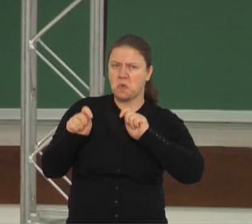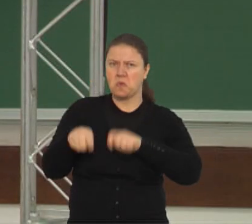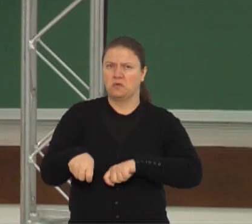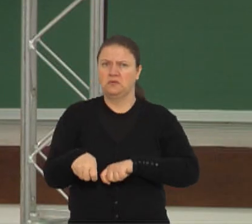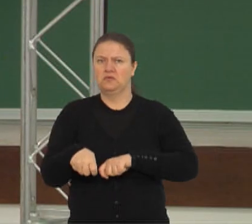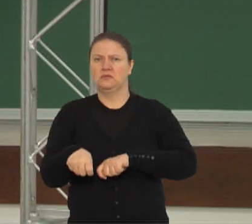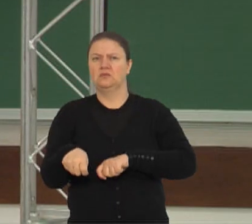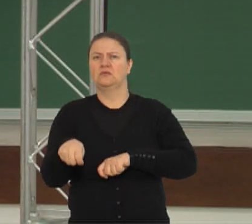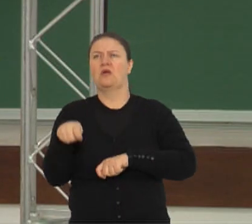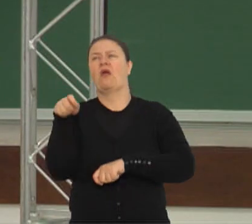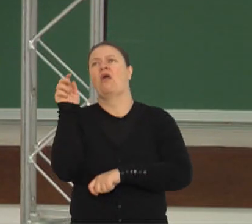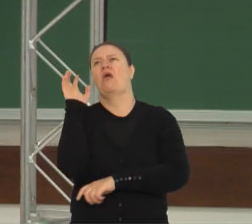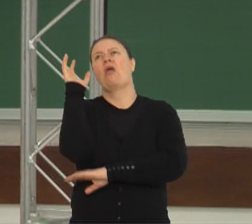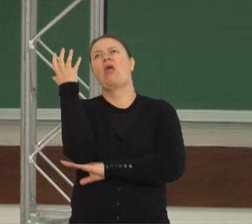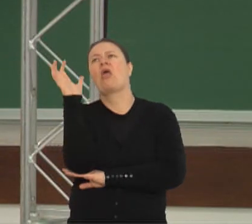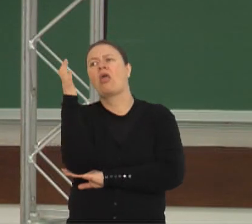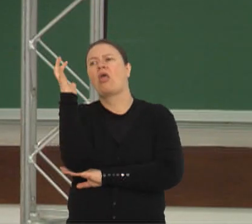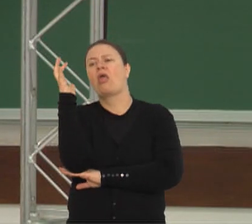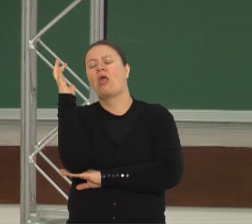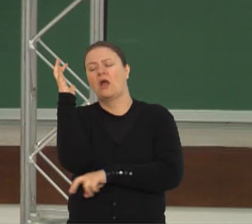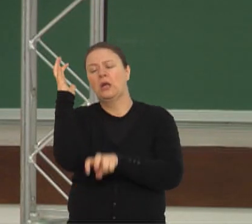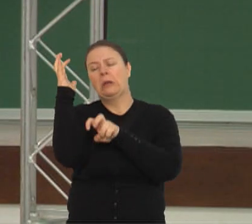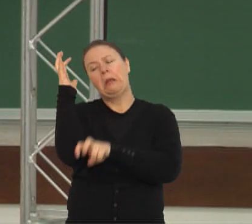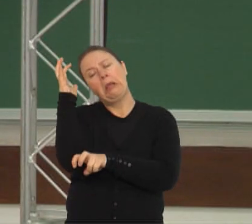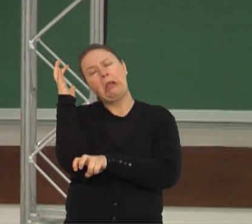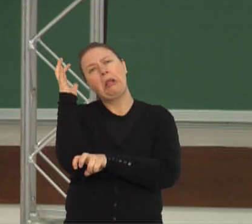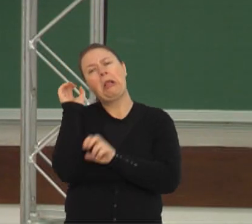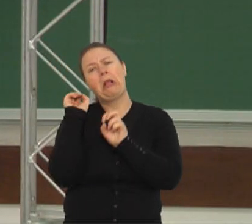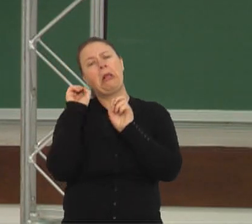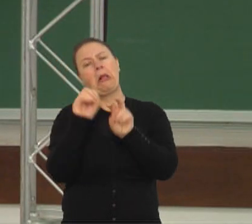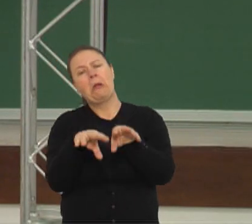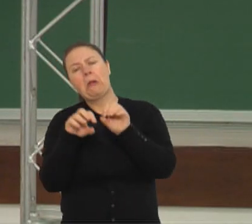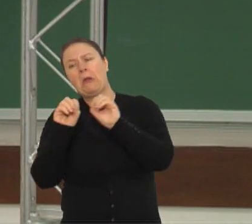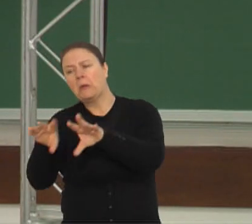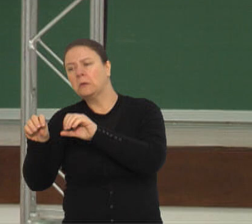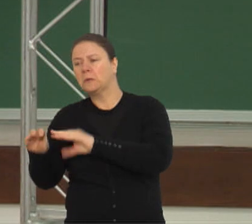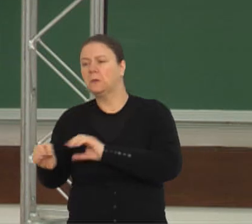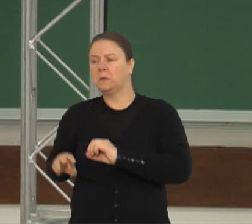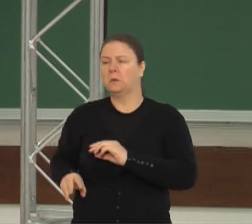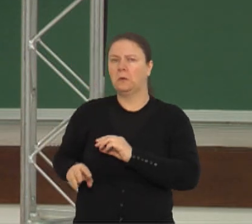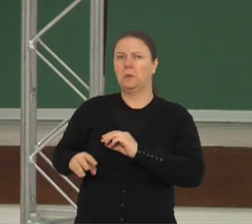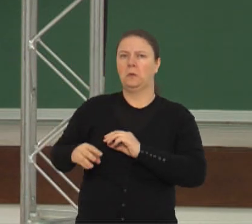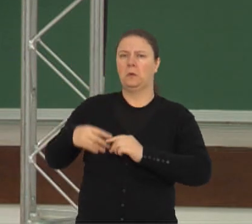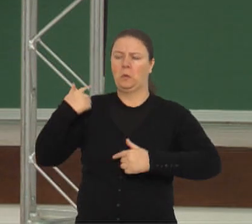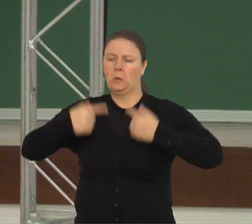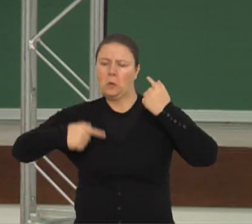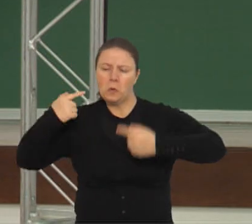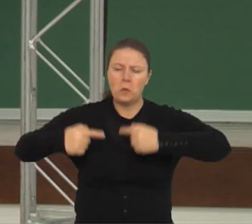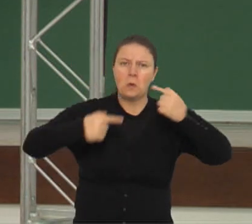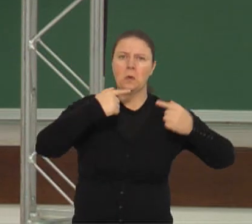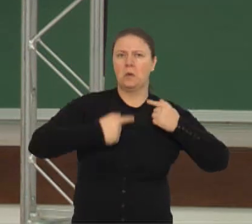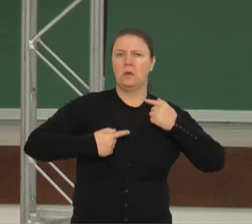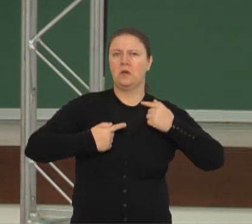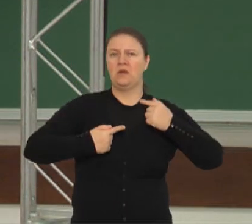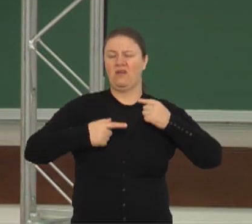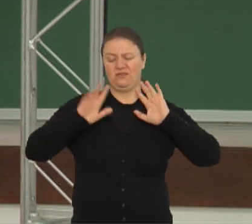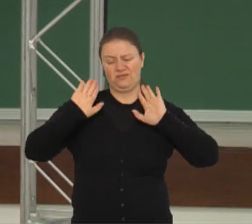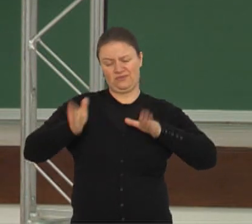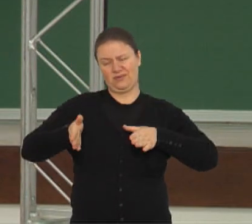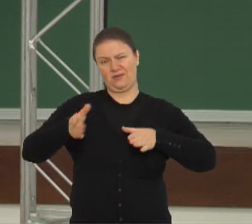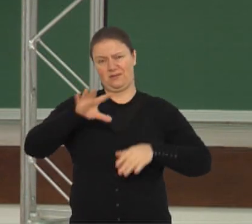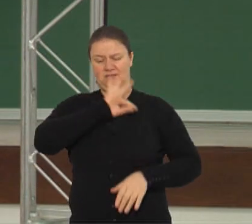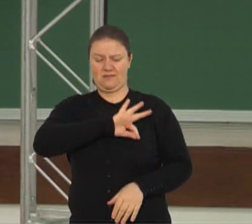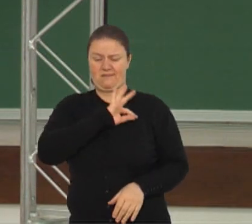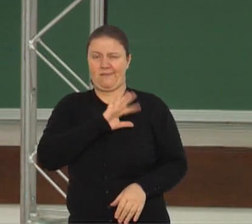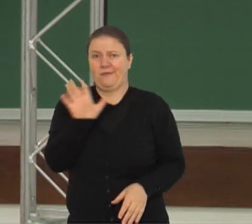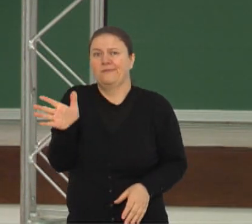ficar na ágora, na praça pública, ensinando e debatendo sem cobrar nada por isso, porque a fonte de renda eles já tinham